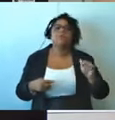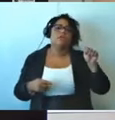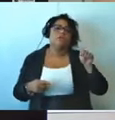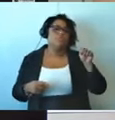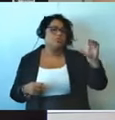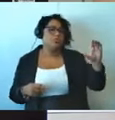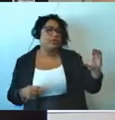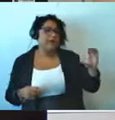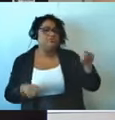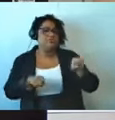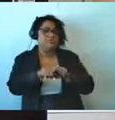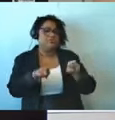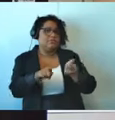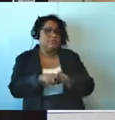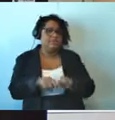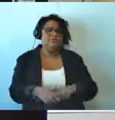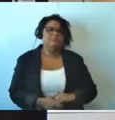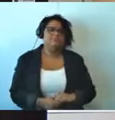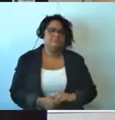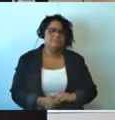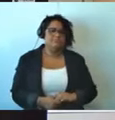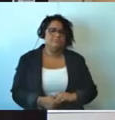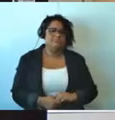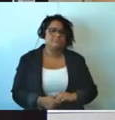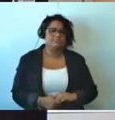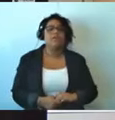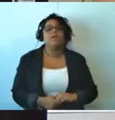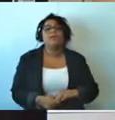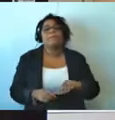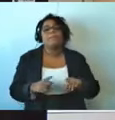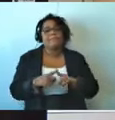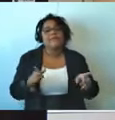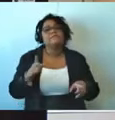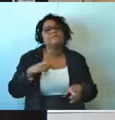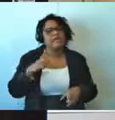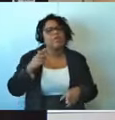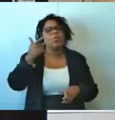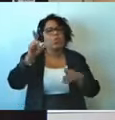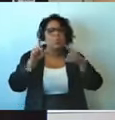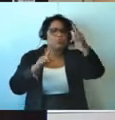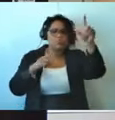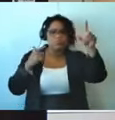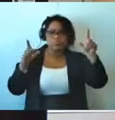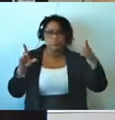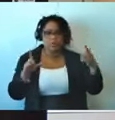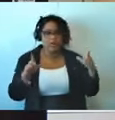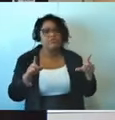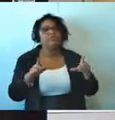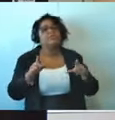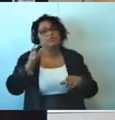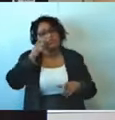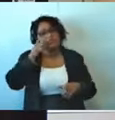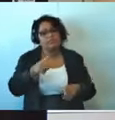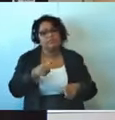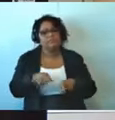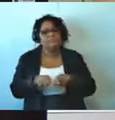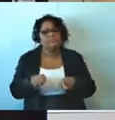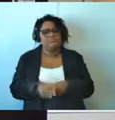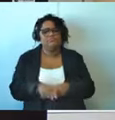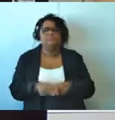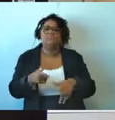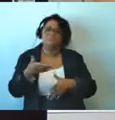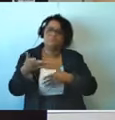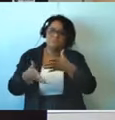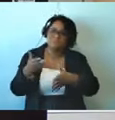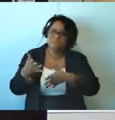outros lugares que são interessantes também, e eu gostaria de passar a palavra aqui para quem roda todos os dias sobre a moto,